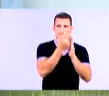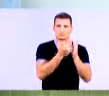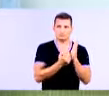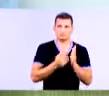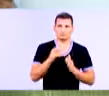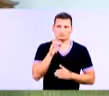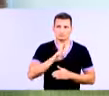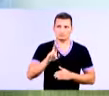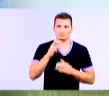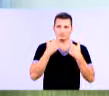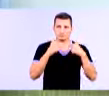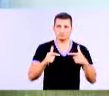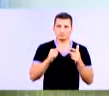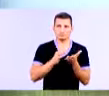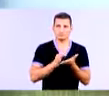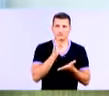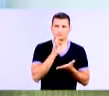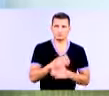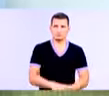Java.